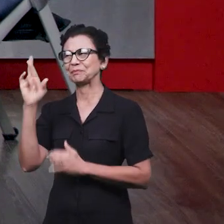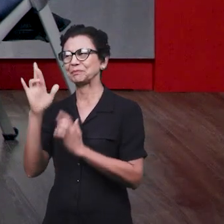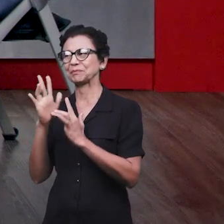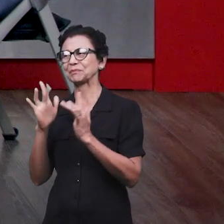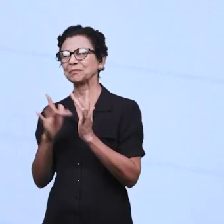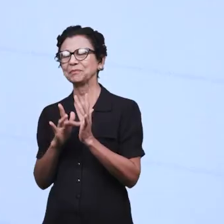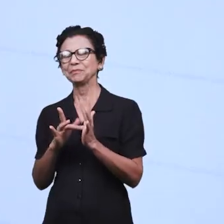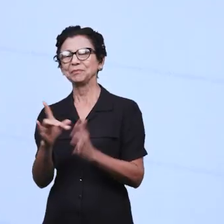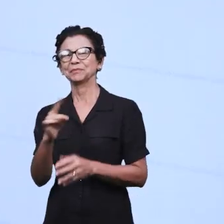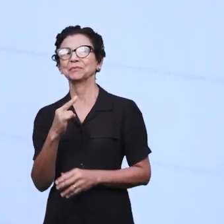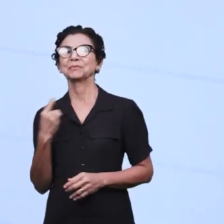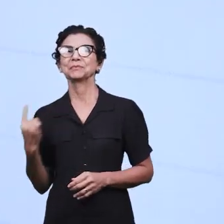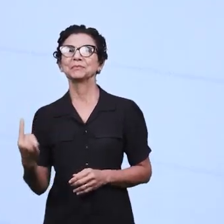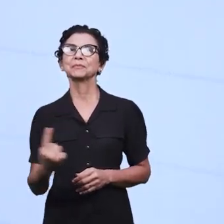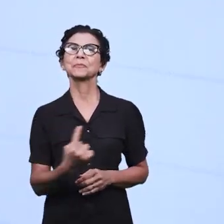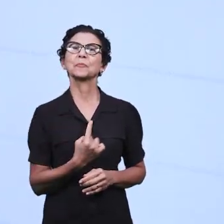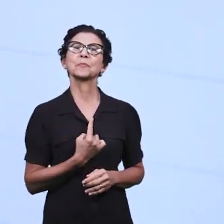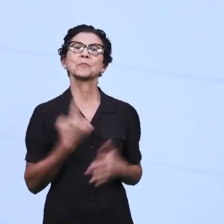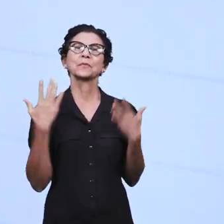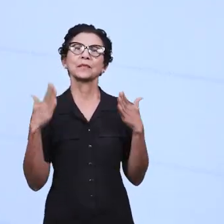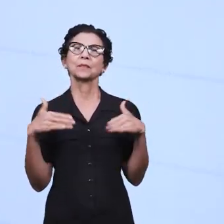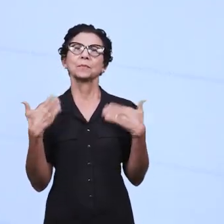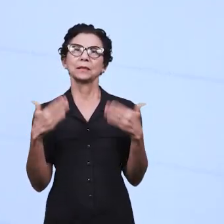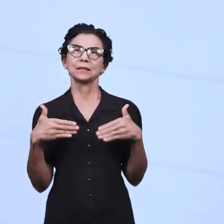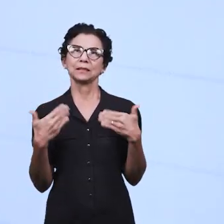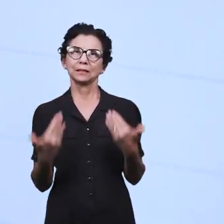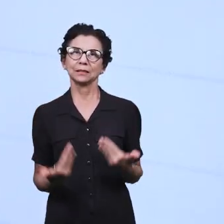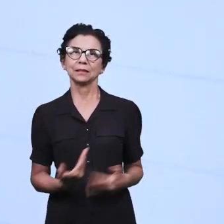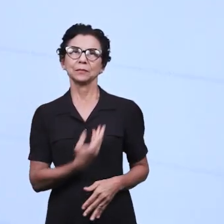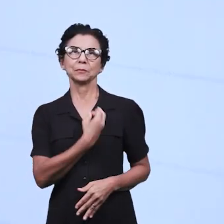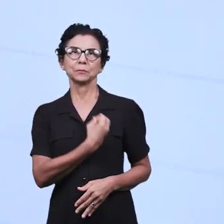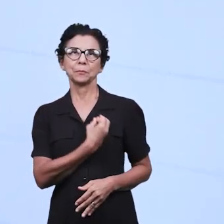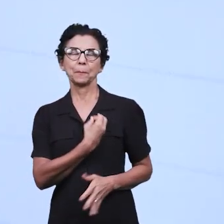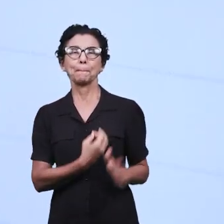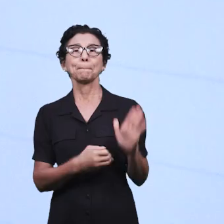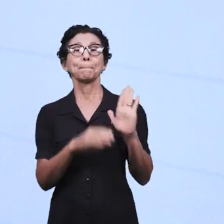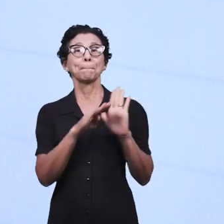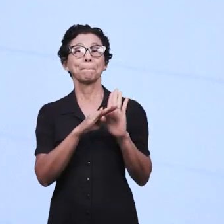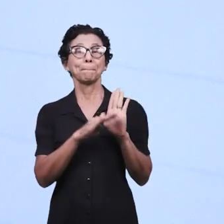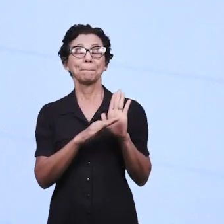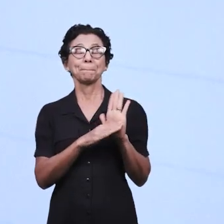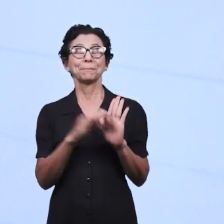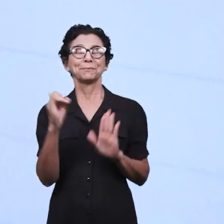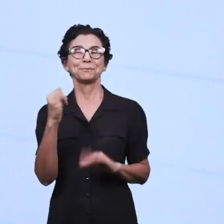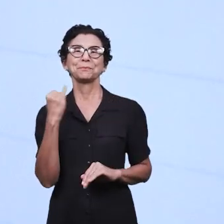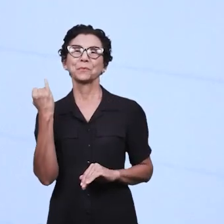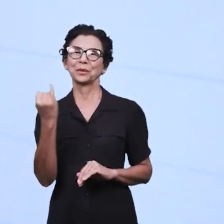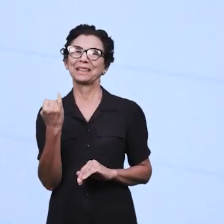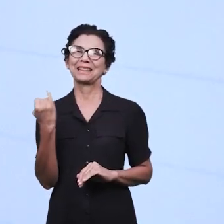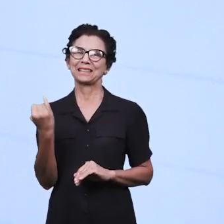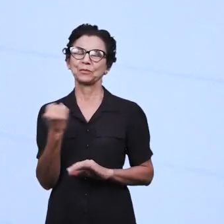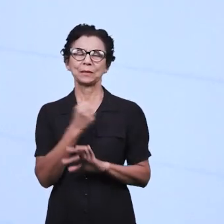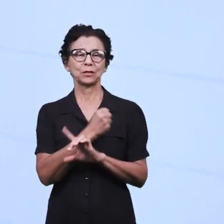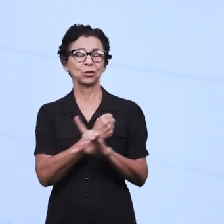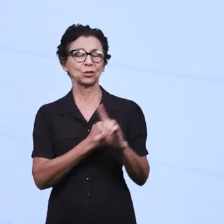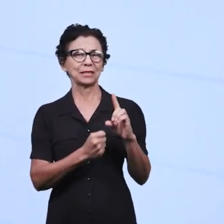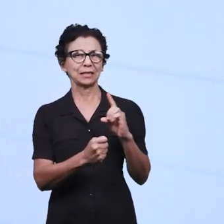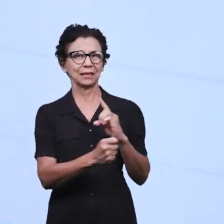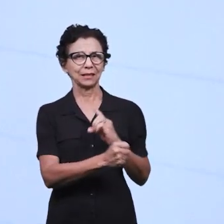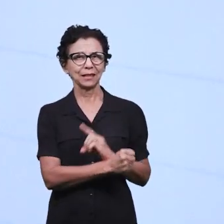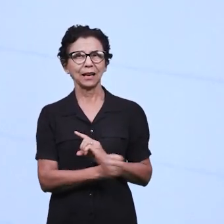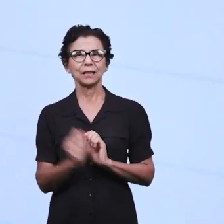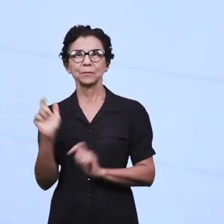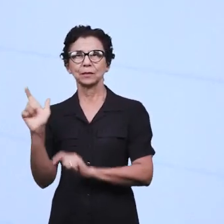Jesus, a paz do Senhor Jesus a todos. É uma alegria sempre grande participar desse programa que é tão importante, para a sociedade, para os